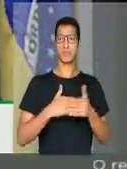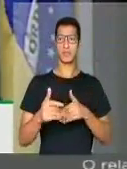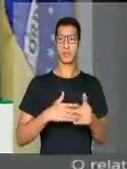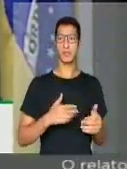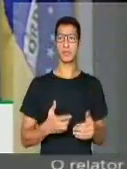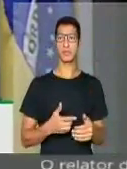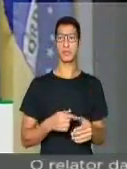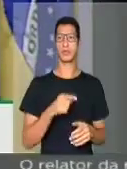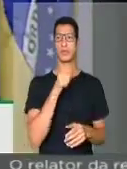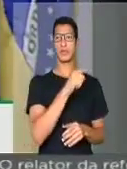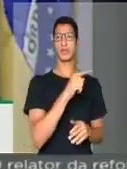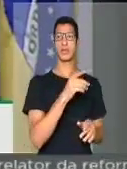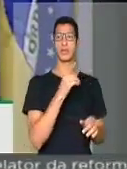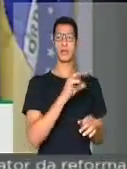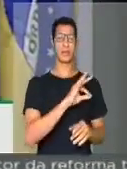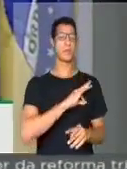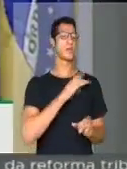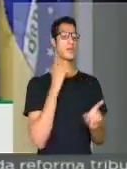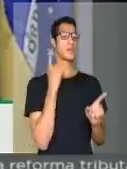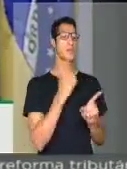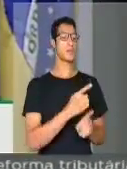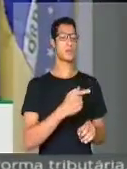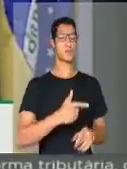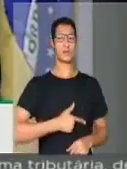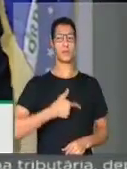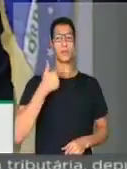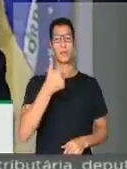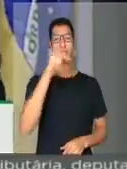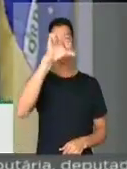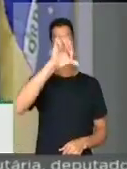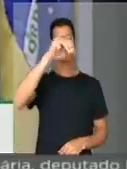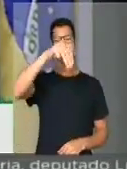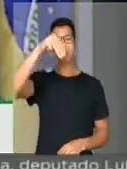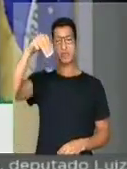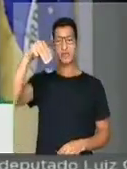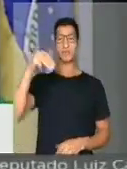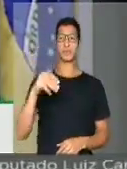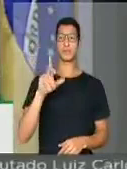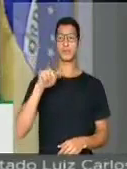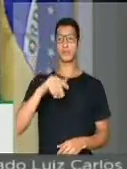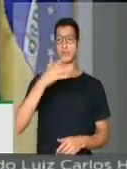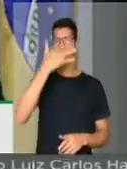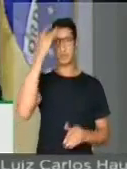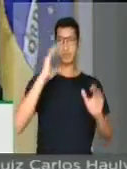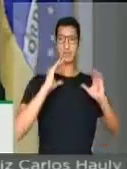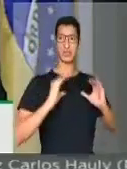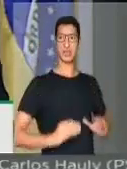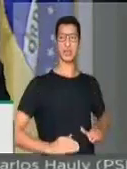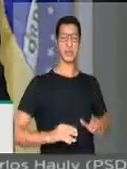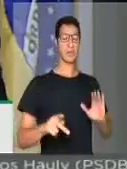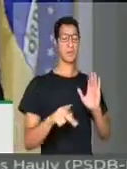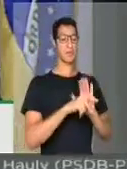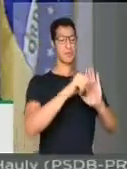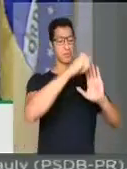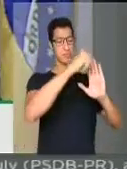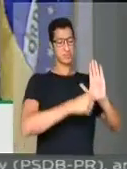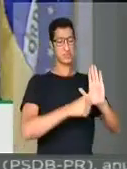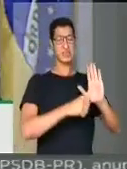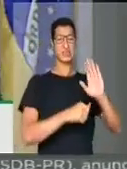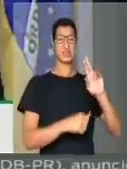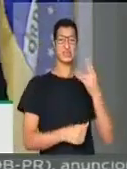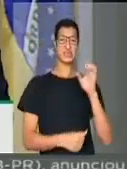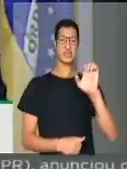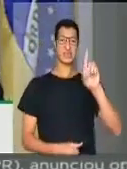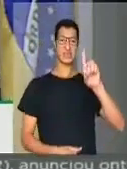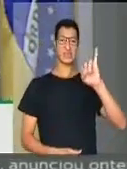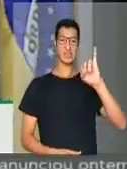qualquer e lá a polícia encontra uma pistola 9mm. E esse cidadão vai ser enquadrado como